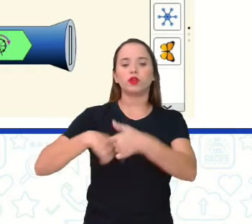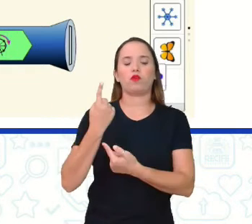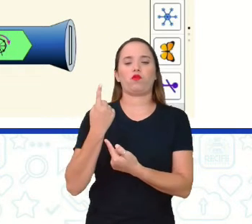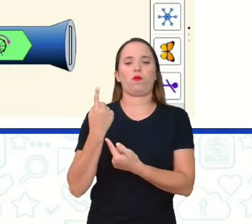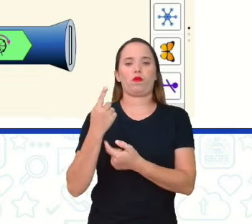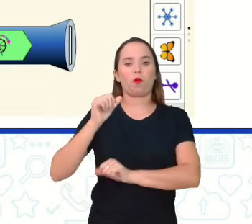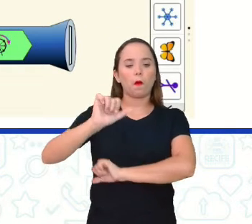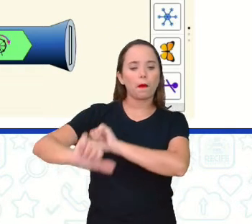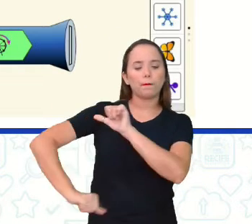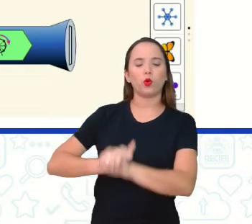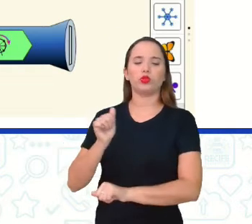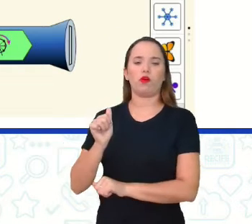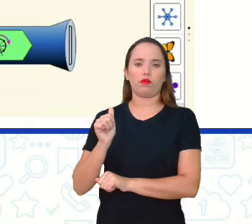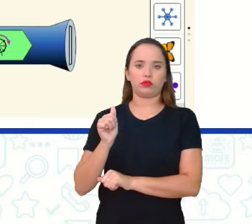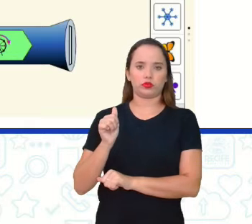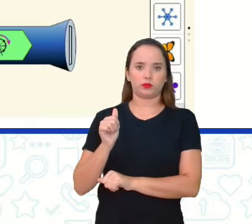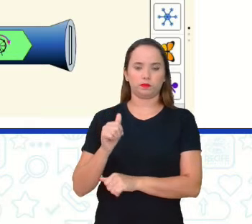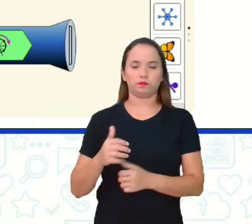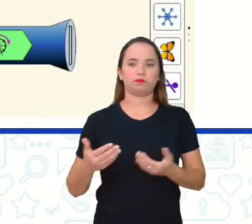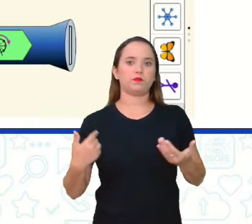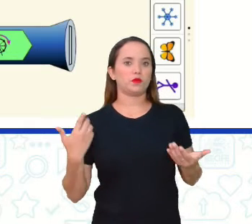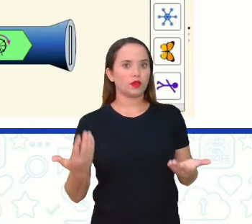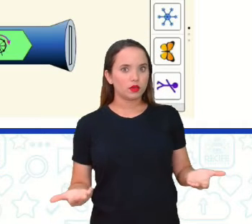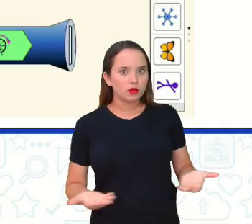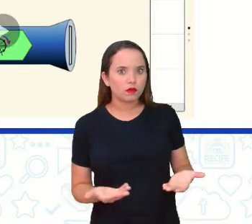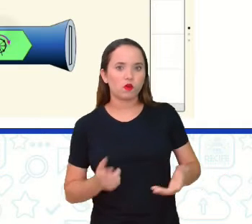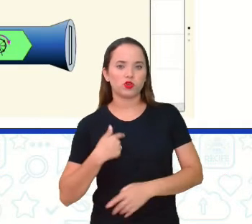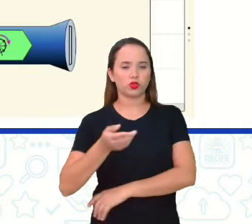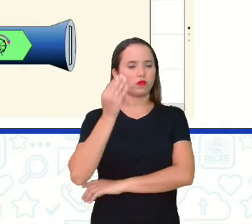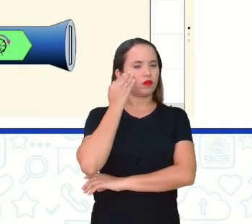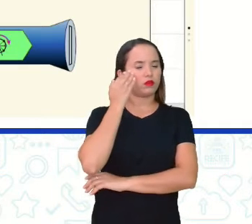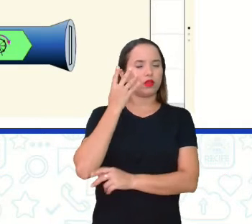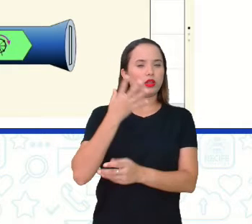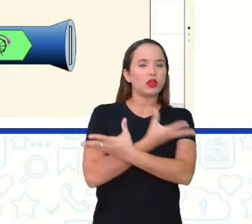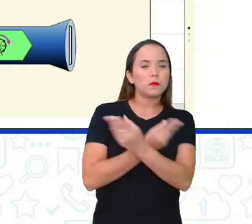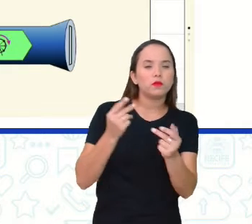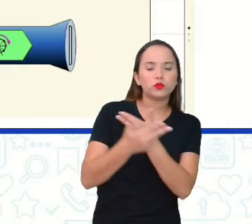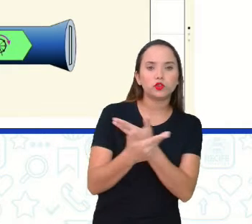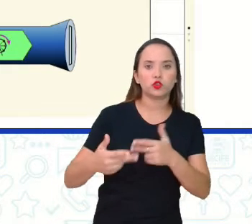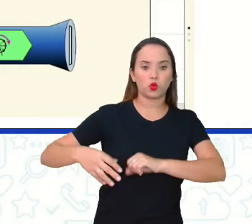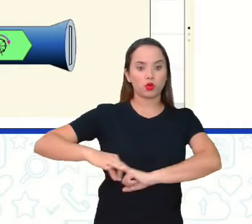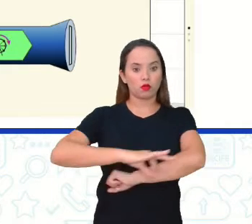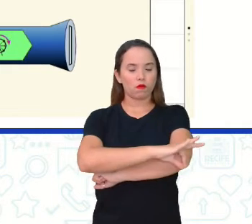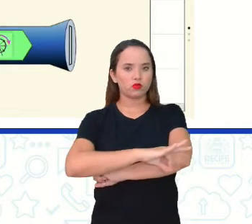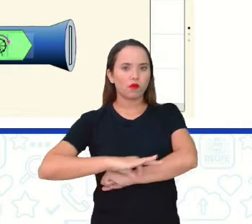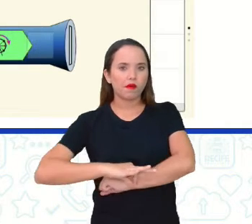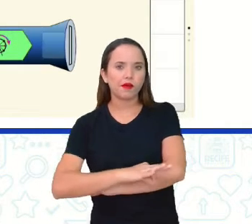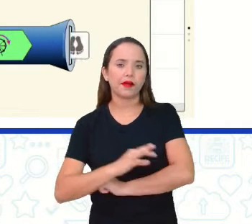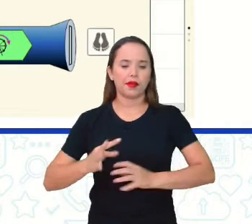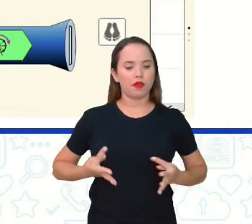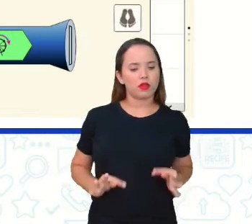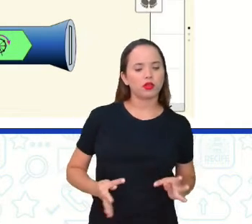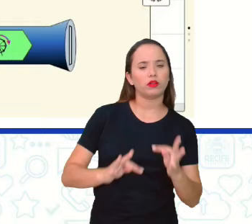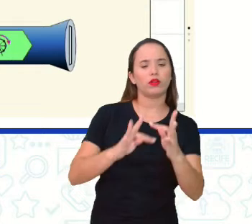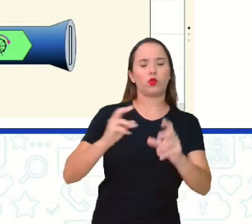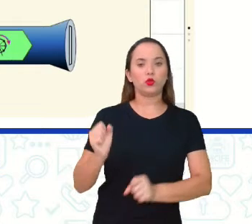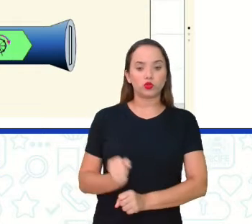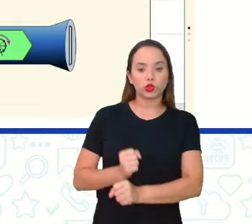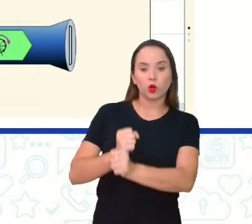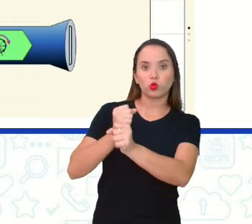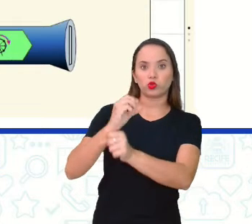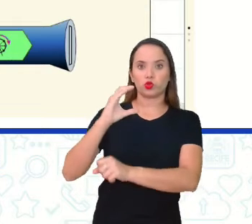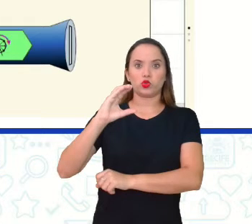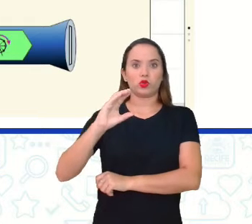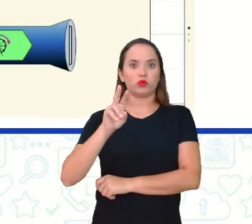outra. E a gente vai ver, por exemplo, que muitas coisas da engenharia, muitas coisas da tecnologia, da construção